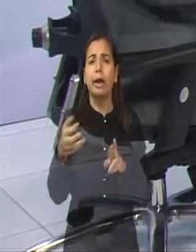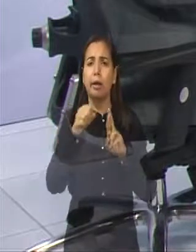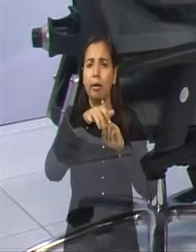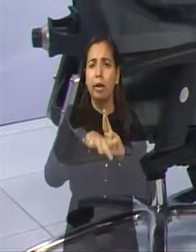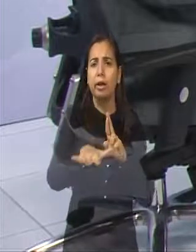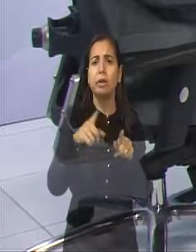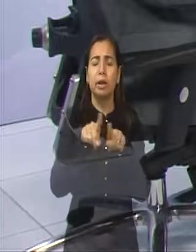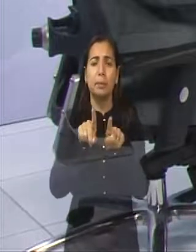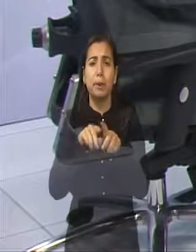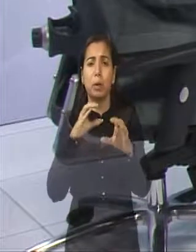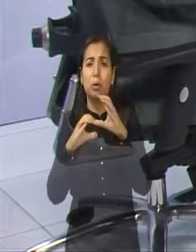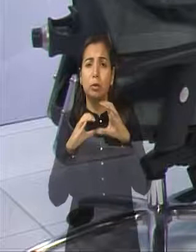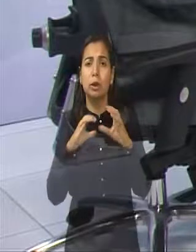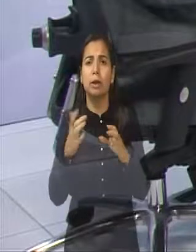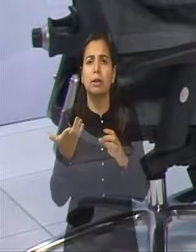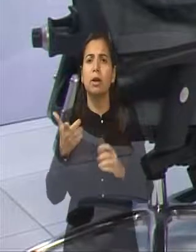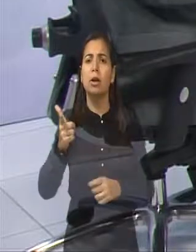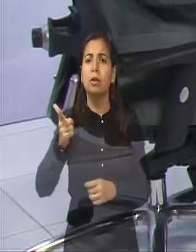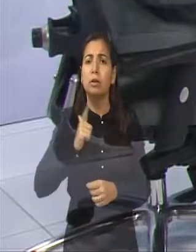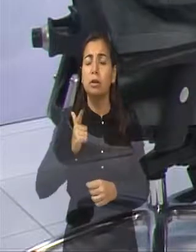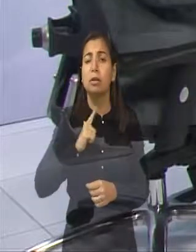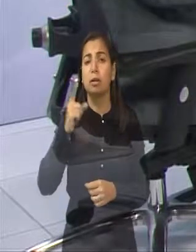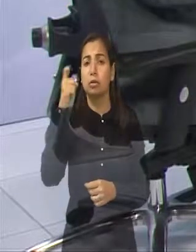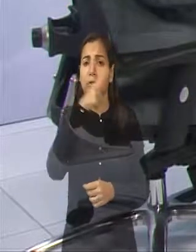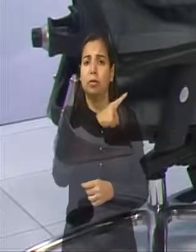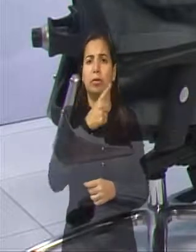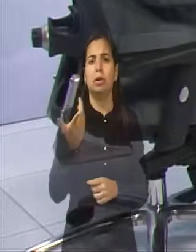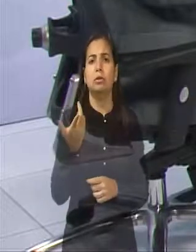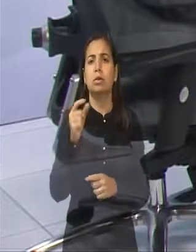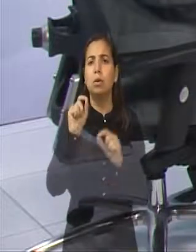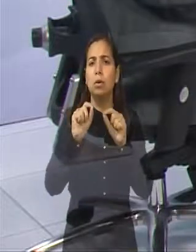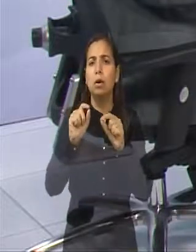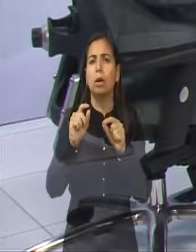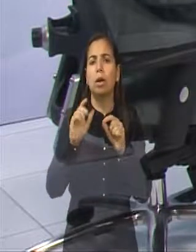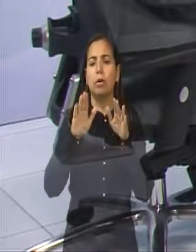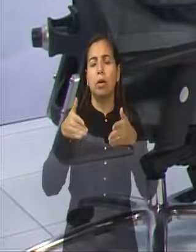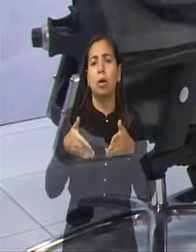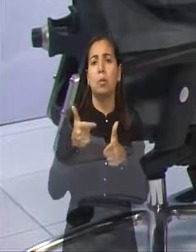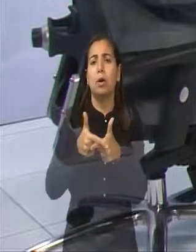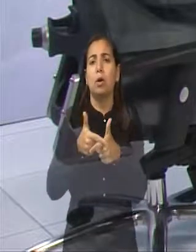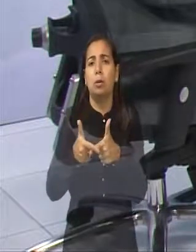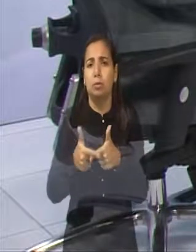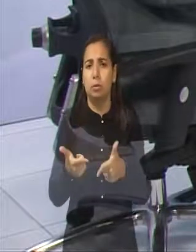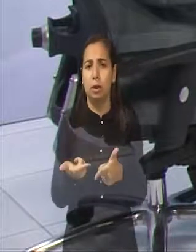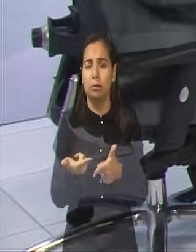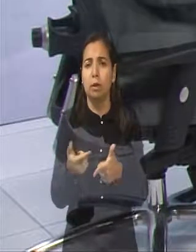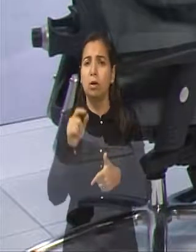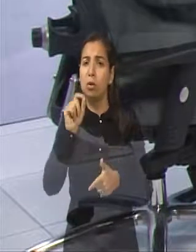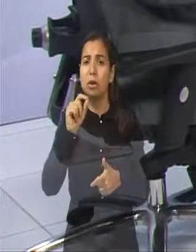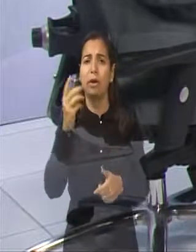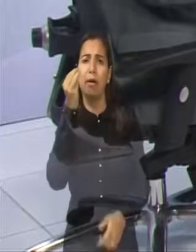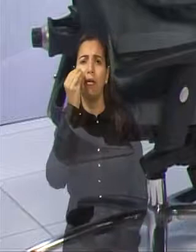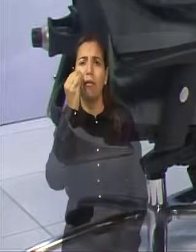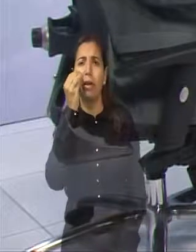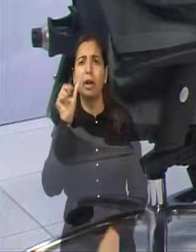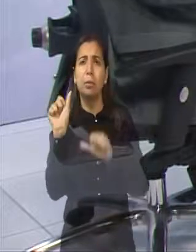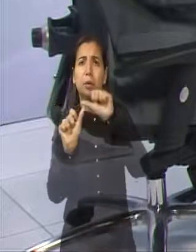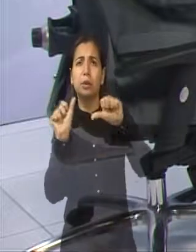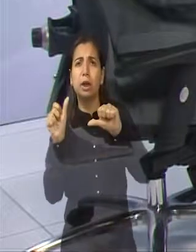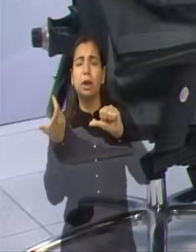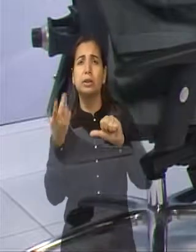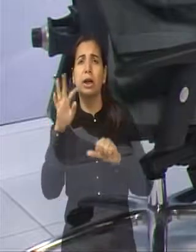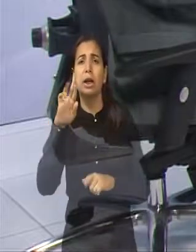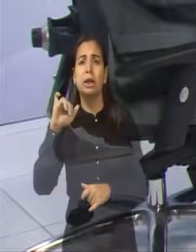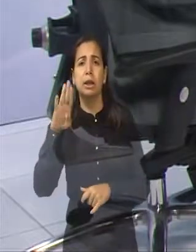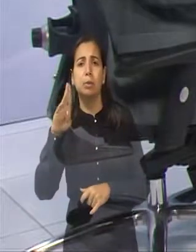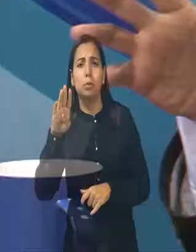isso esbarra na complexidade dos problemas. Vamos ouvir o povo sobre reforma tributária. Vamos ouvir o